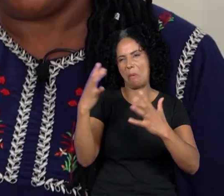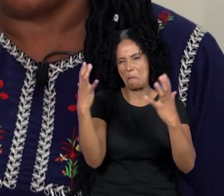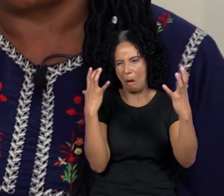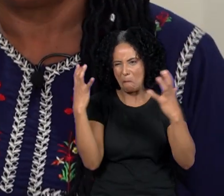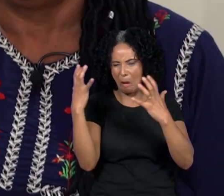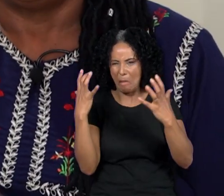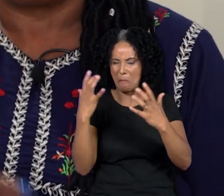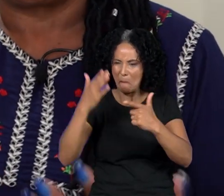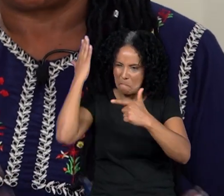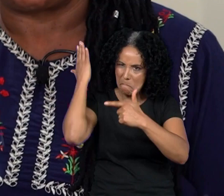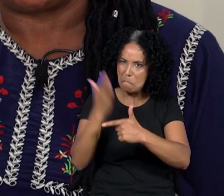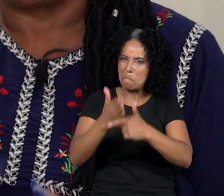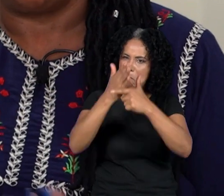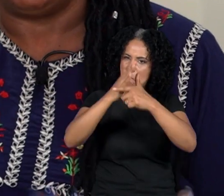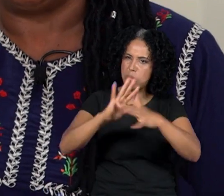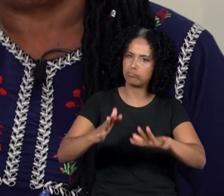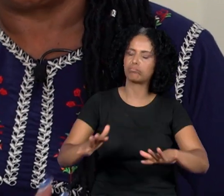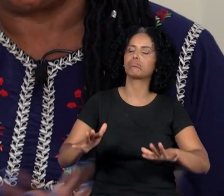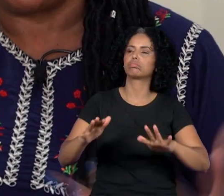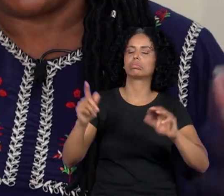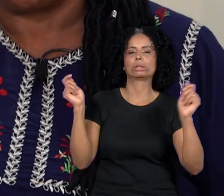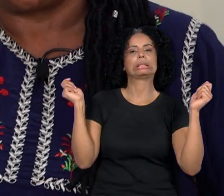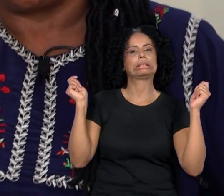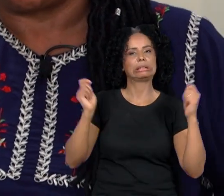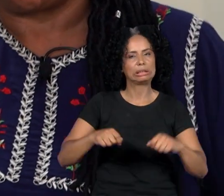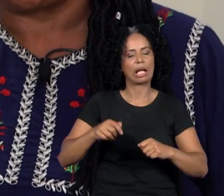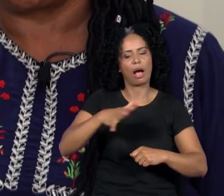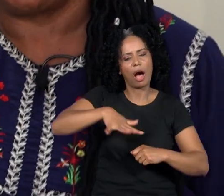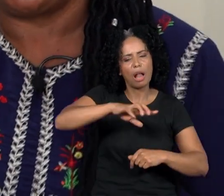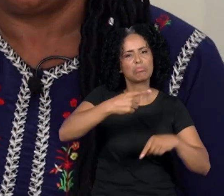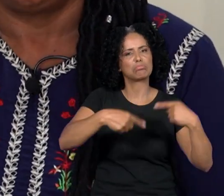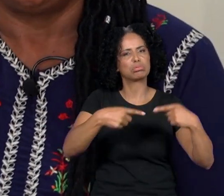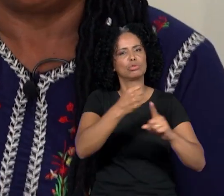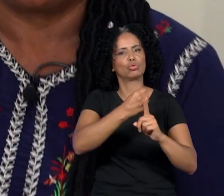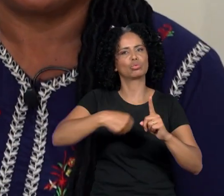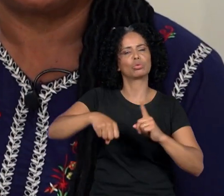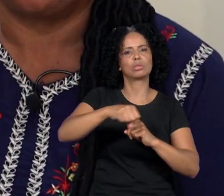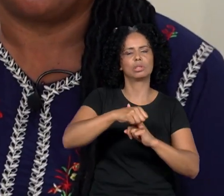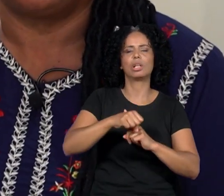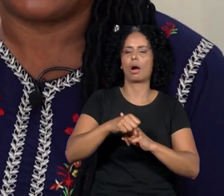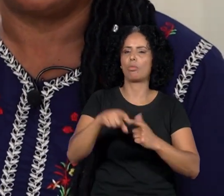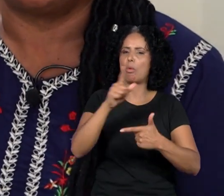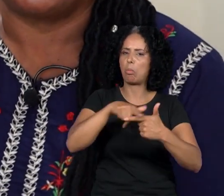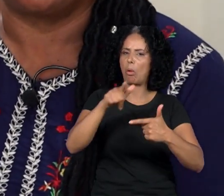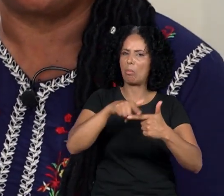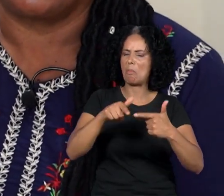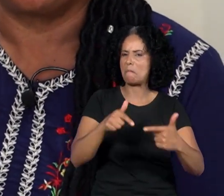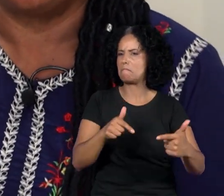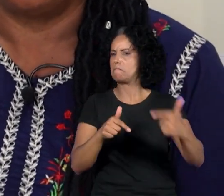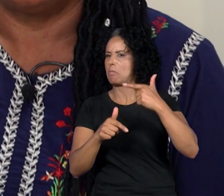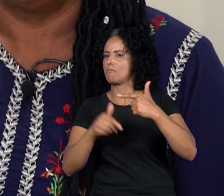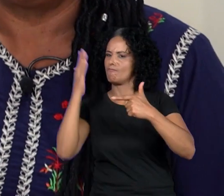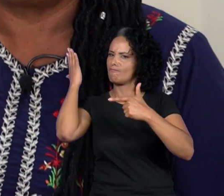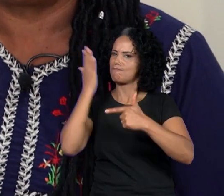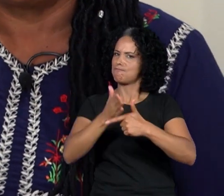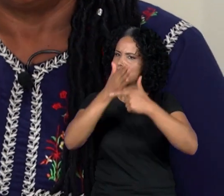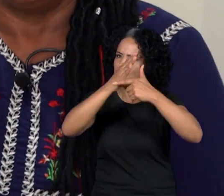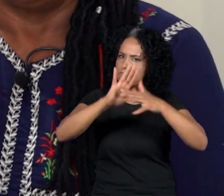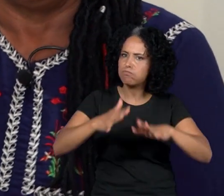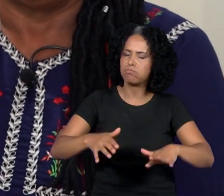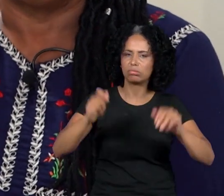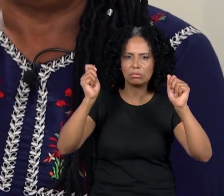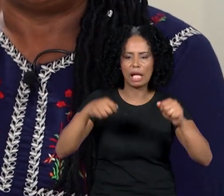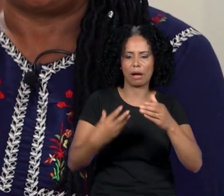essas barreiras institucionais, políticas, sociais e consiga construir uma certa igualdade entre os seres